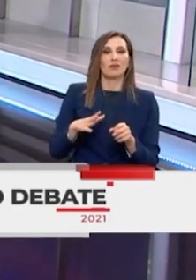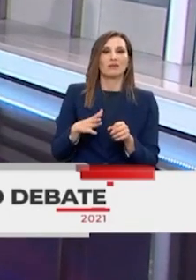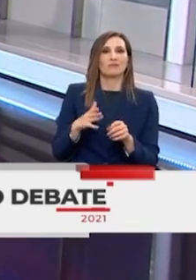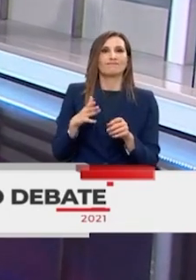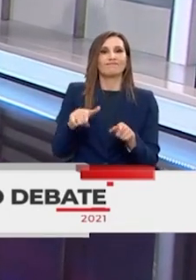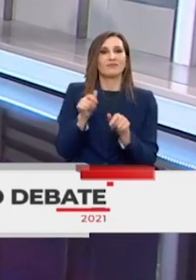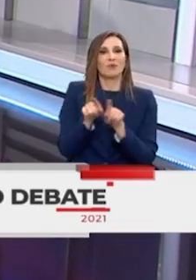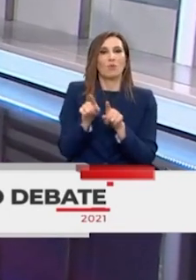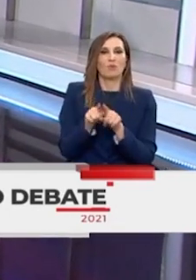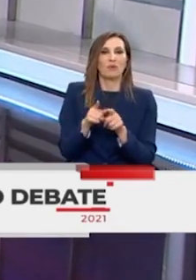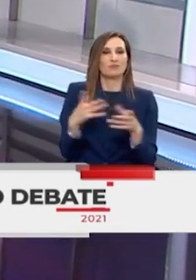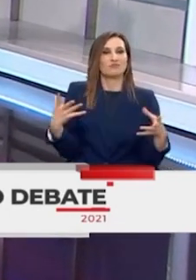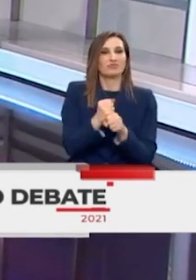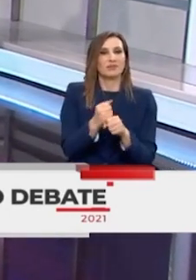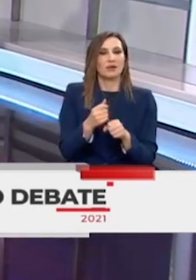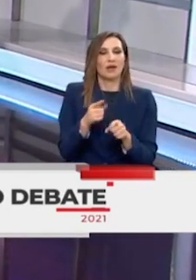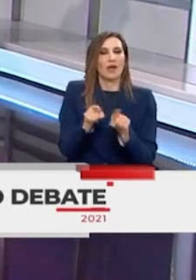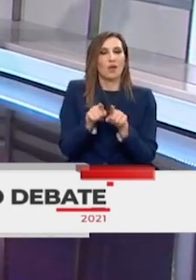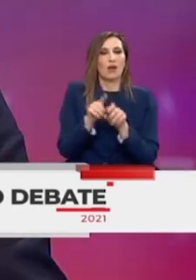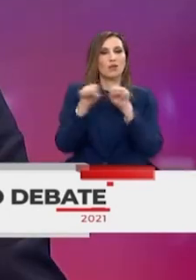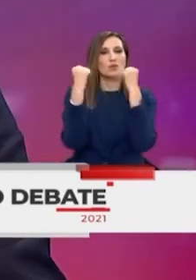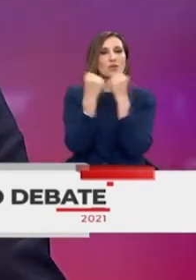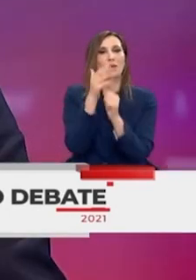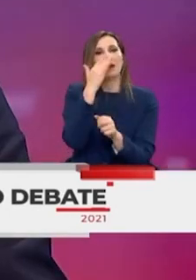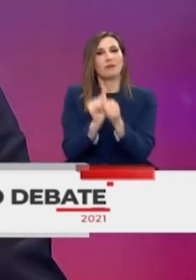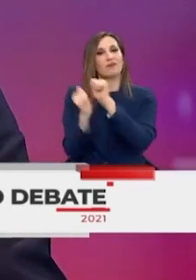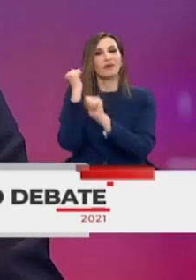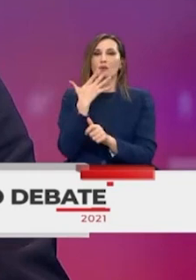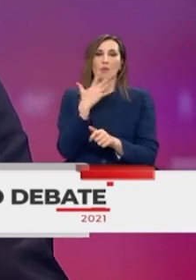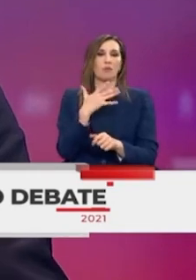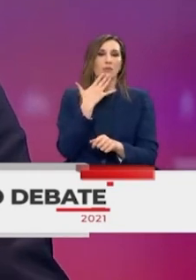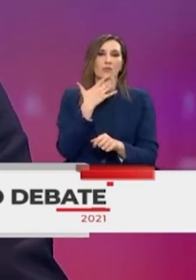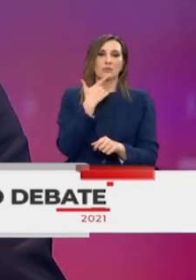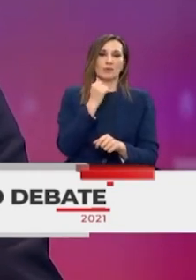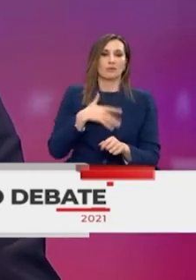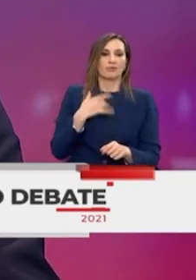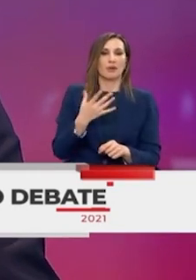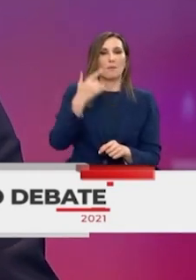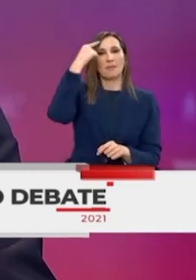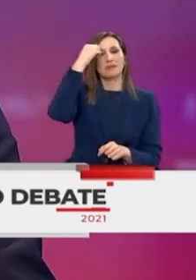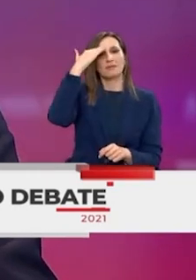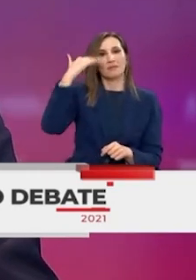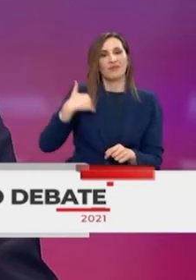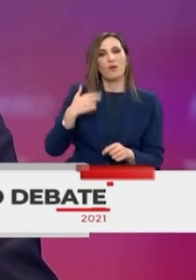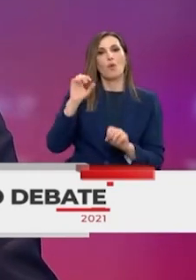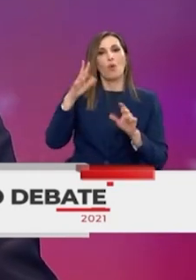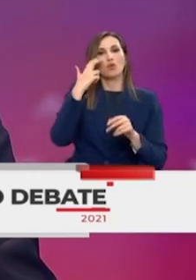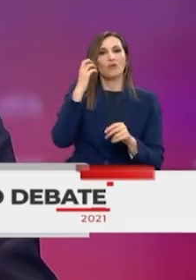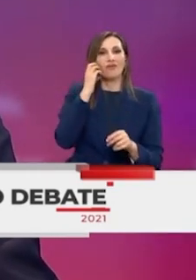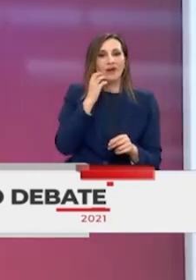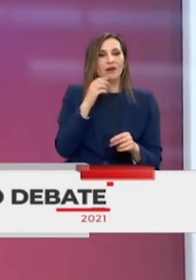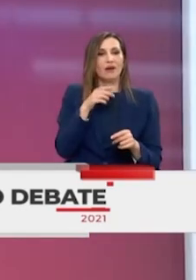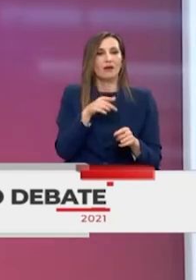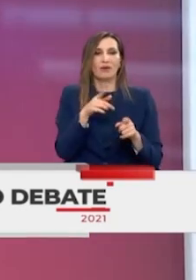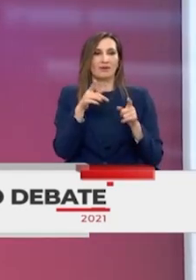seria uma regressão civilizacional e não pode ser tolerado. Eu esperava isto da Marisa Matias. E esperava isto do João Ferreira, não esperava isto da doutora Ana